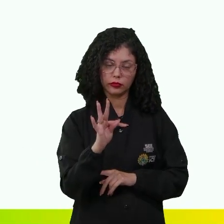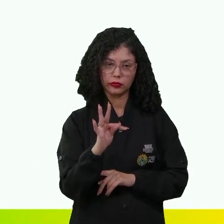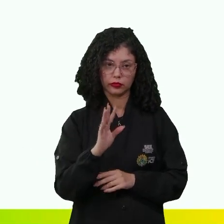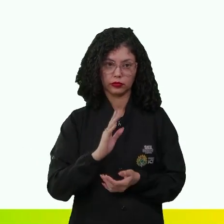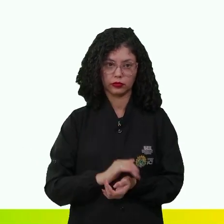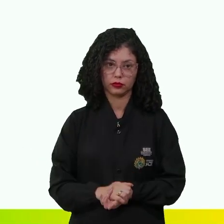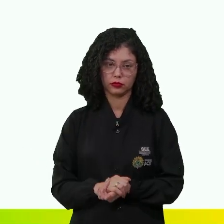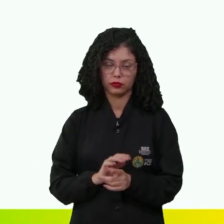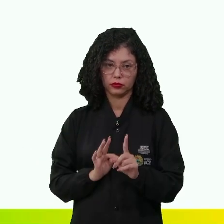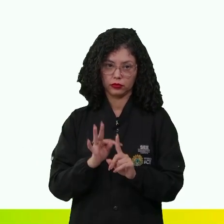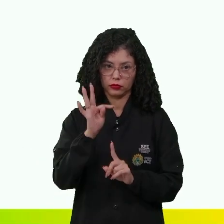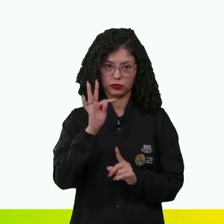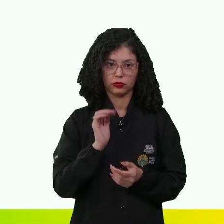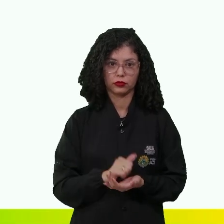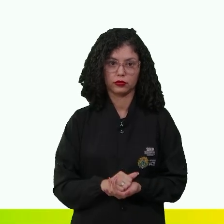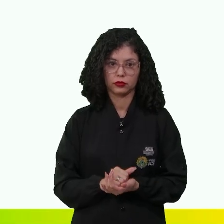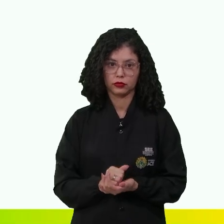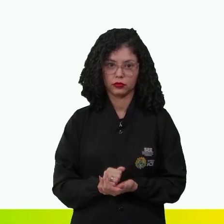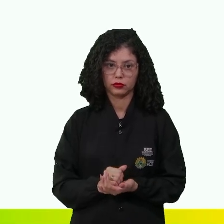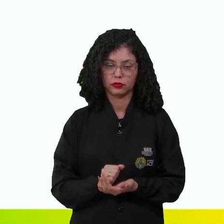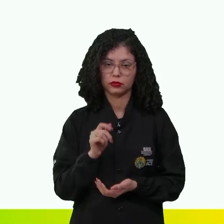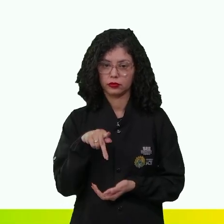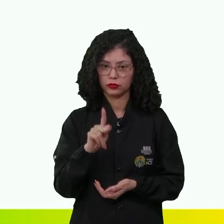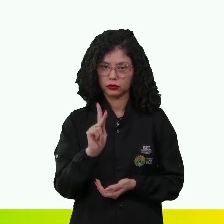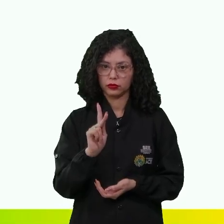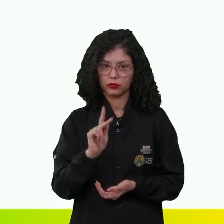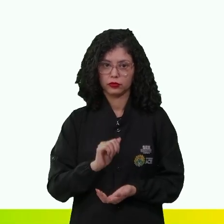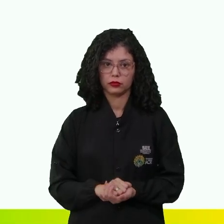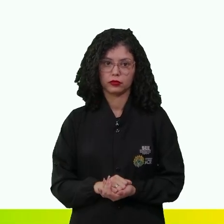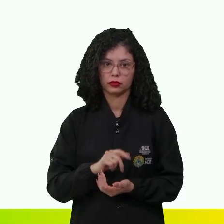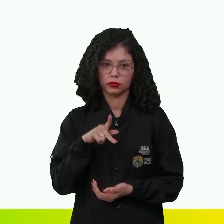diretamente proporcional à sua temperatura